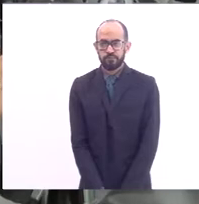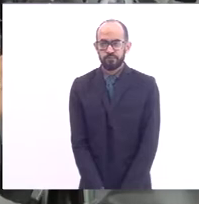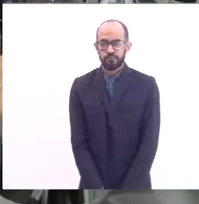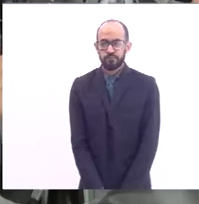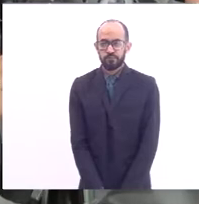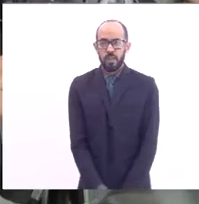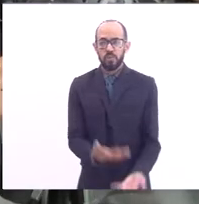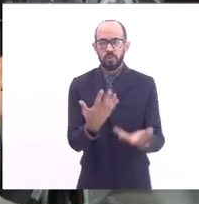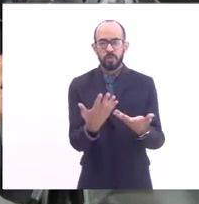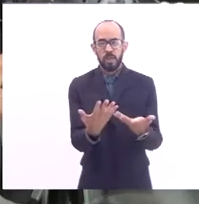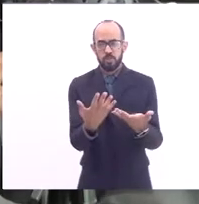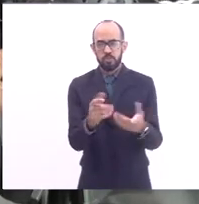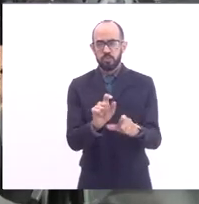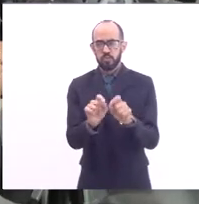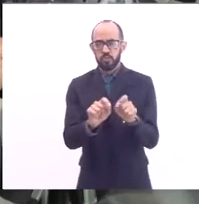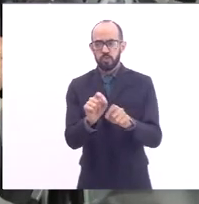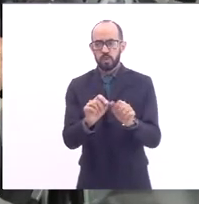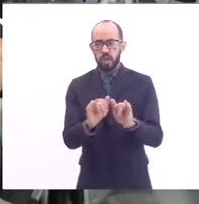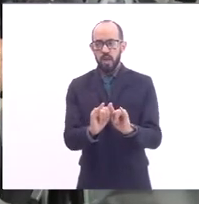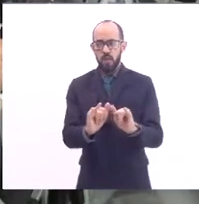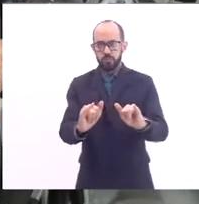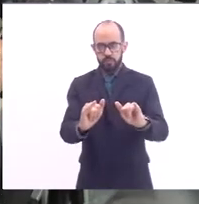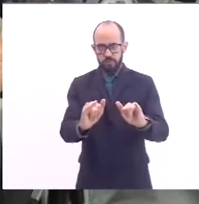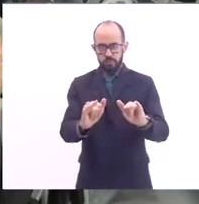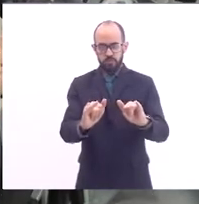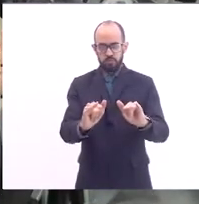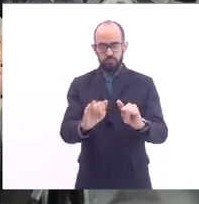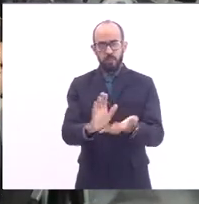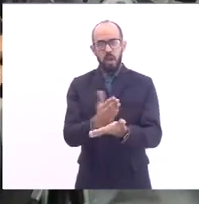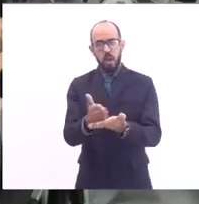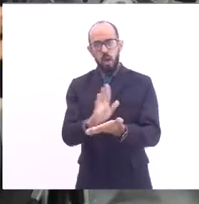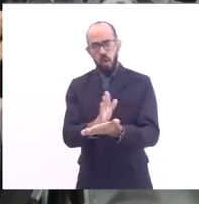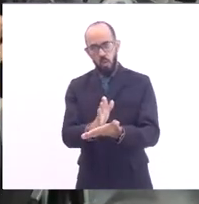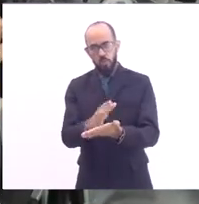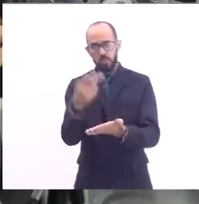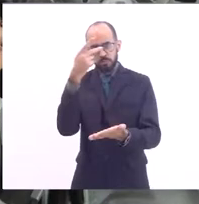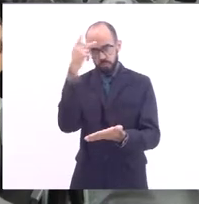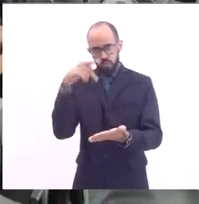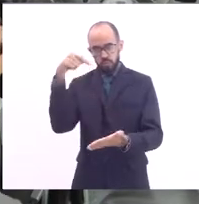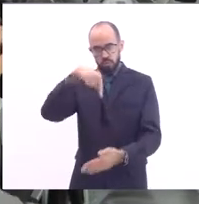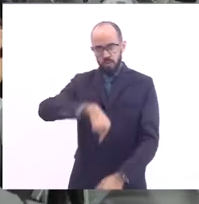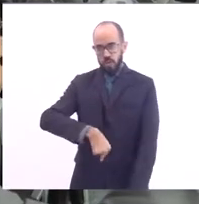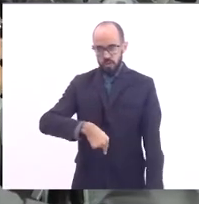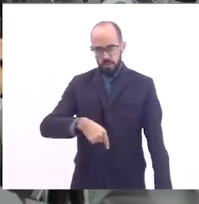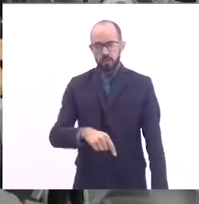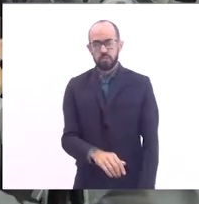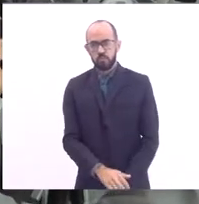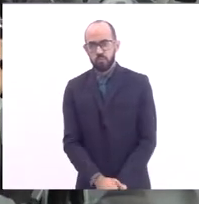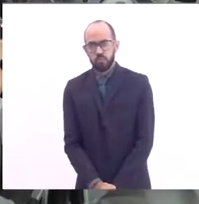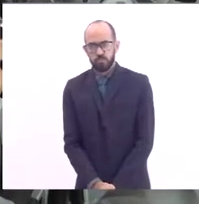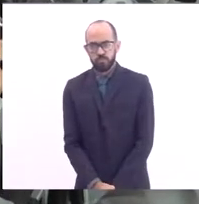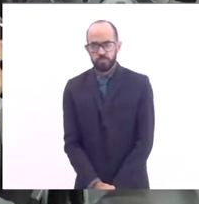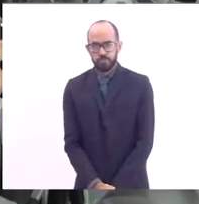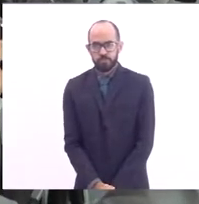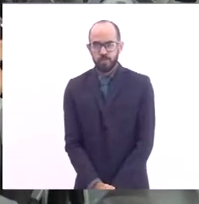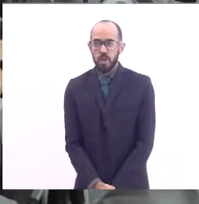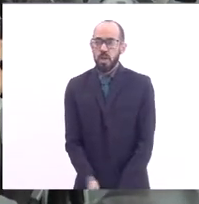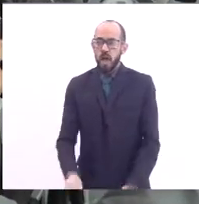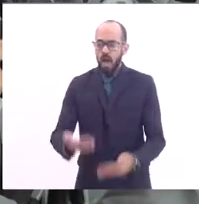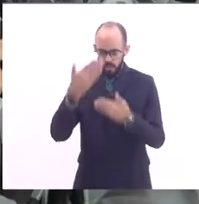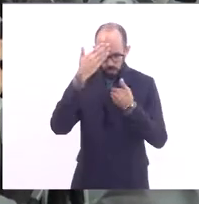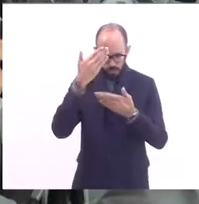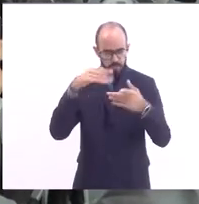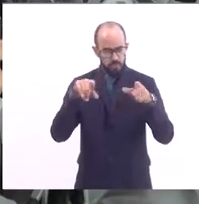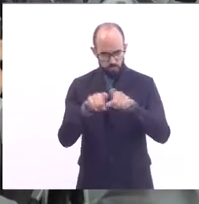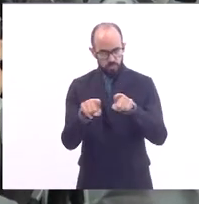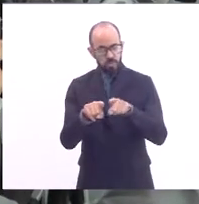Eu quero anunciar algumas presenças rapidamente, já